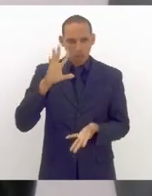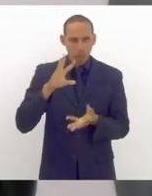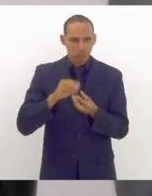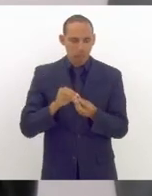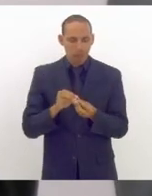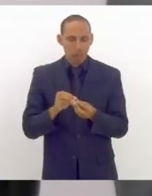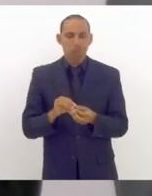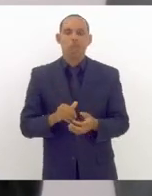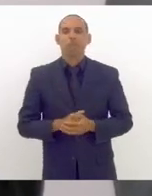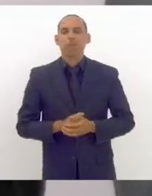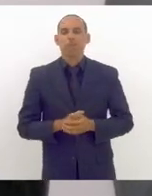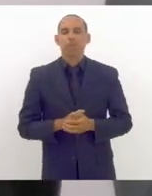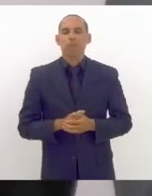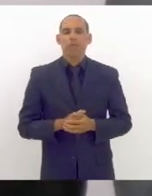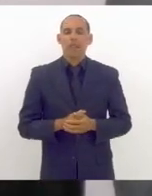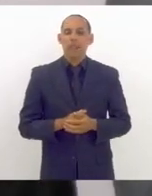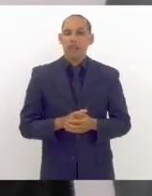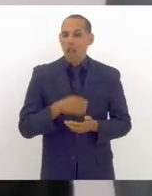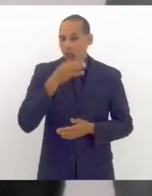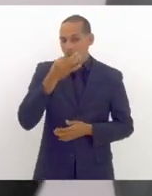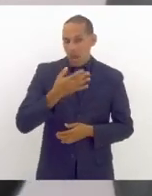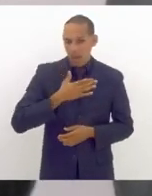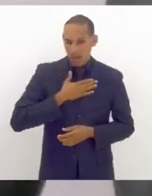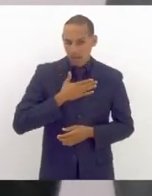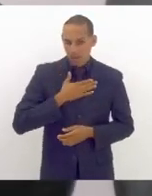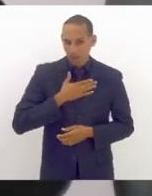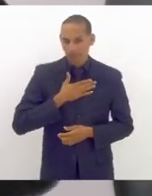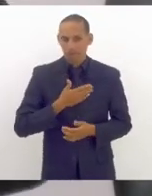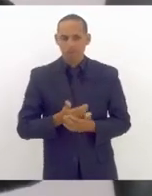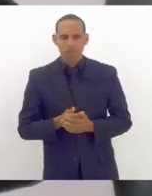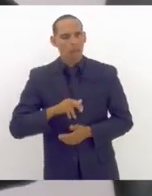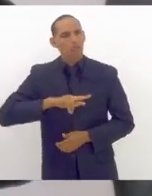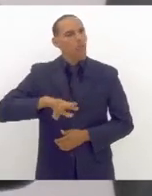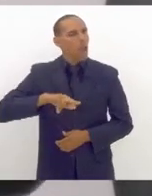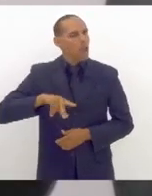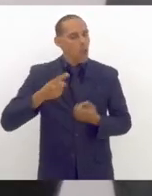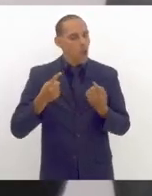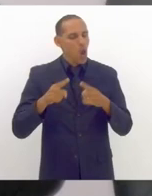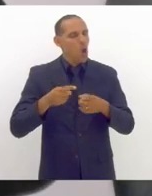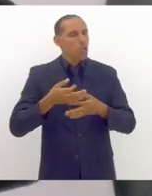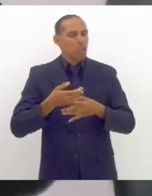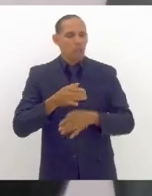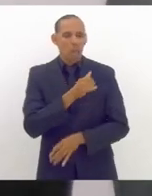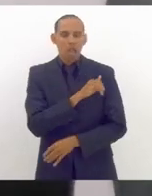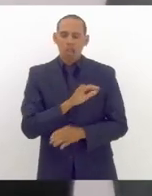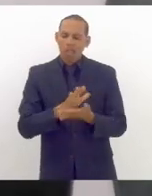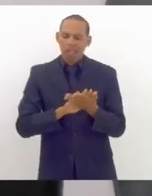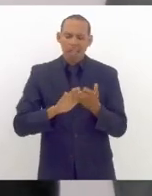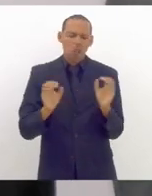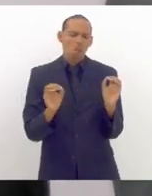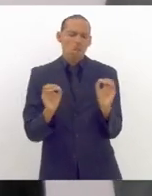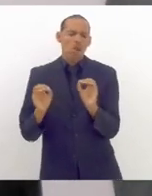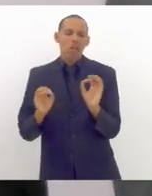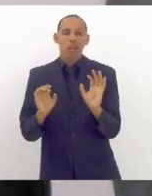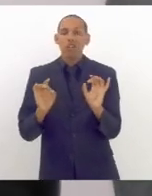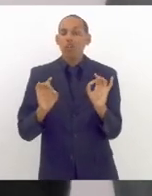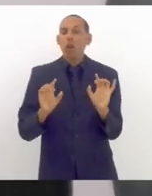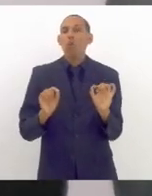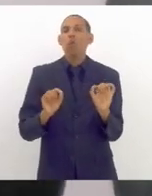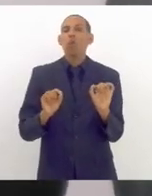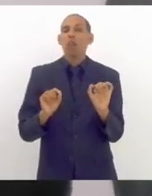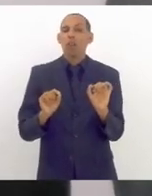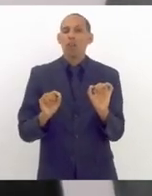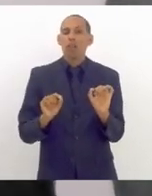dizer que na minha opinião não é nada contra a cidade do Rio quando era disso é só tirar